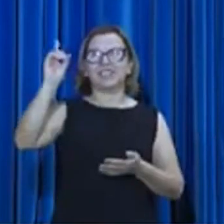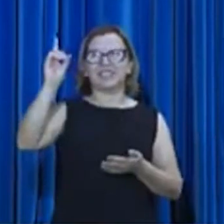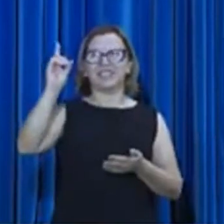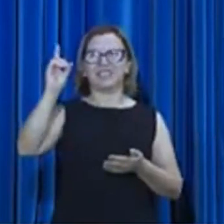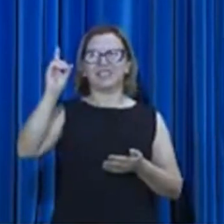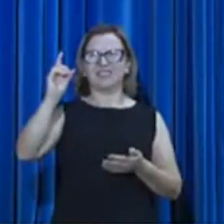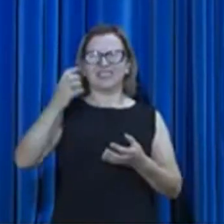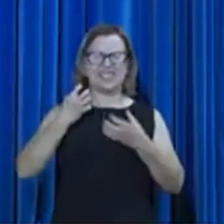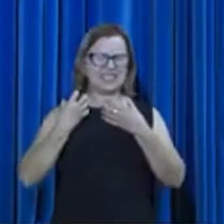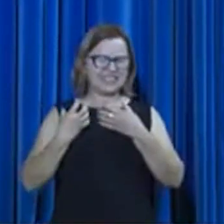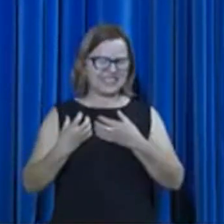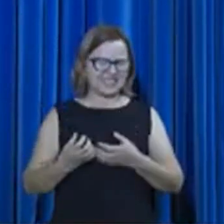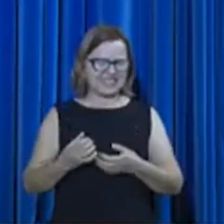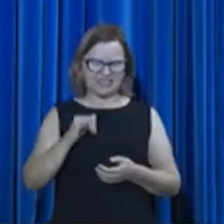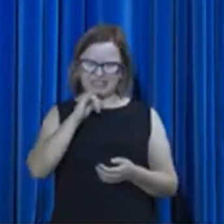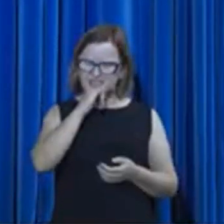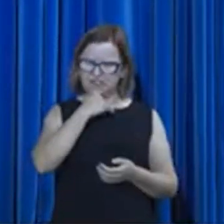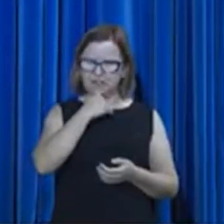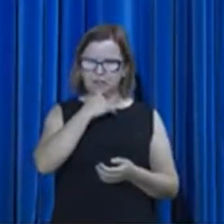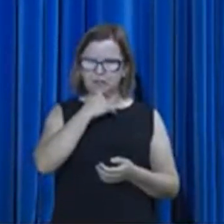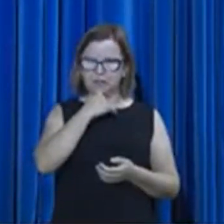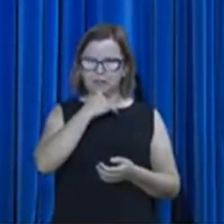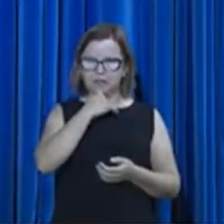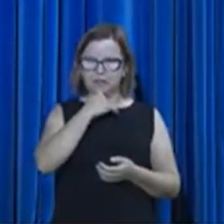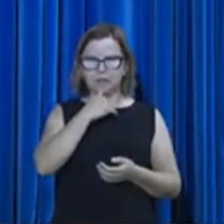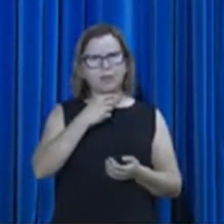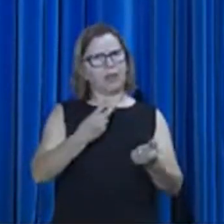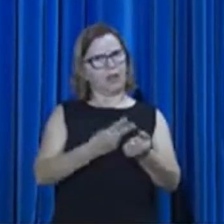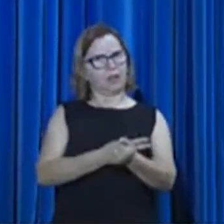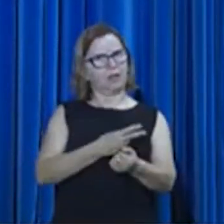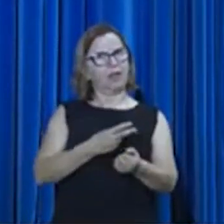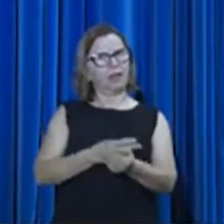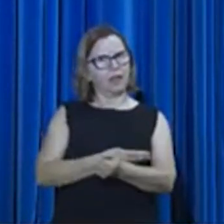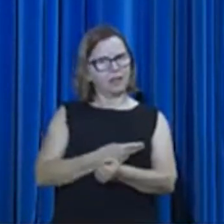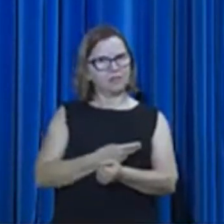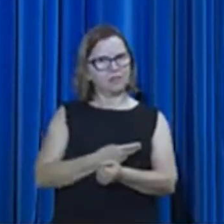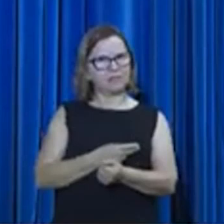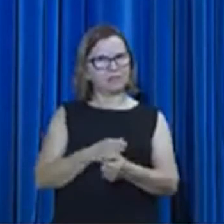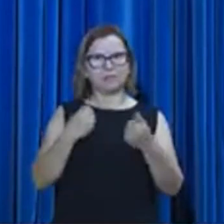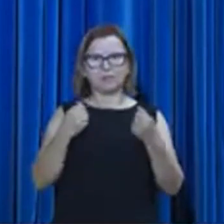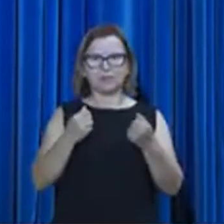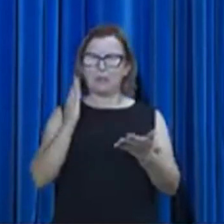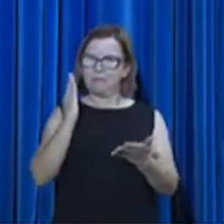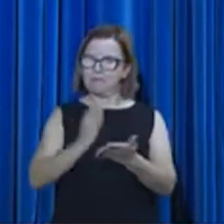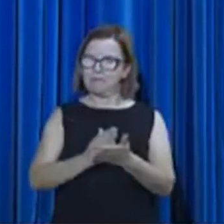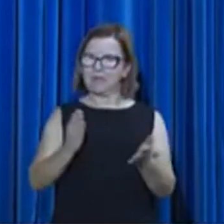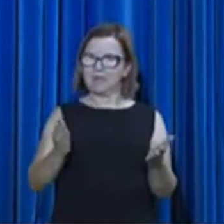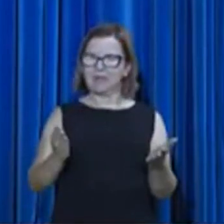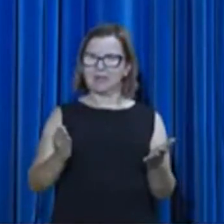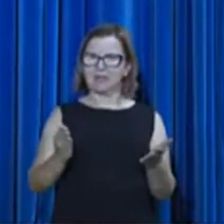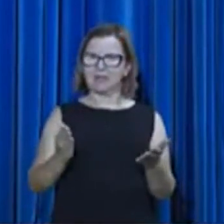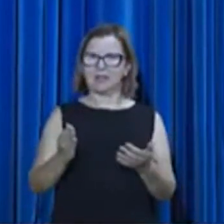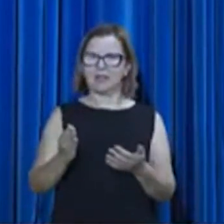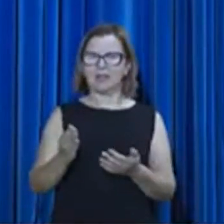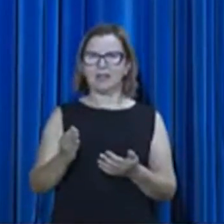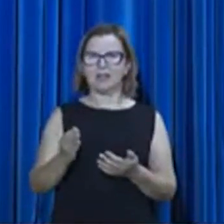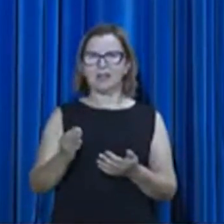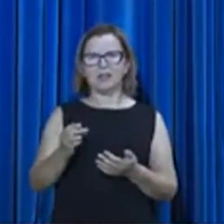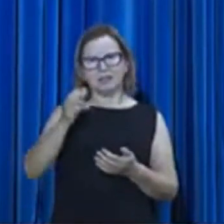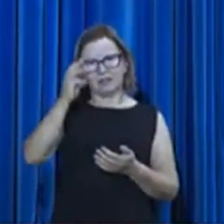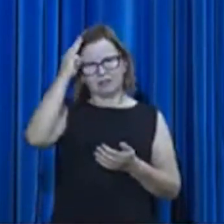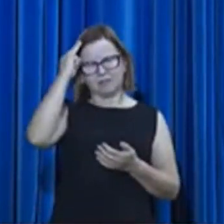desanimador, há algo errado e aí nós precisamos parar e considerar, porque de